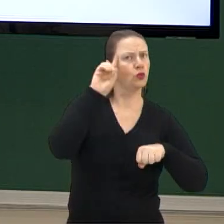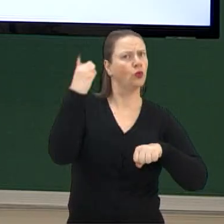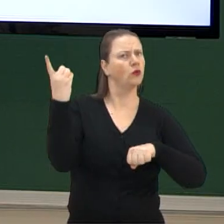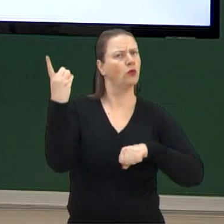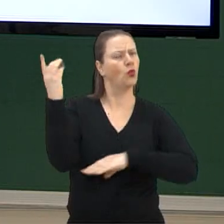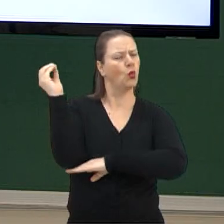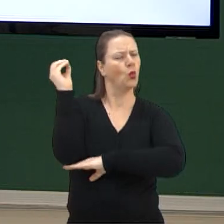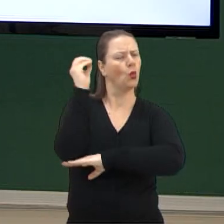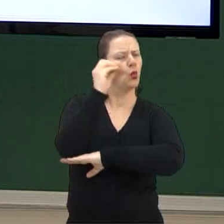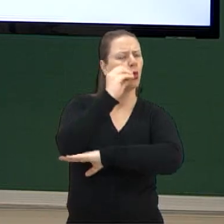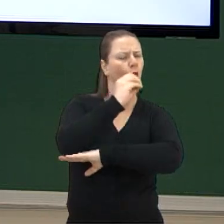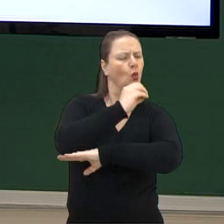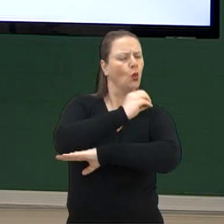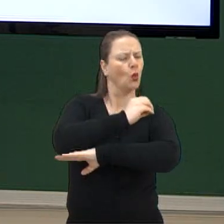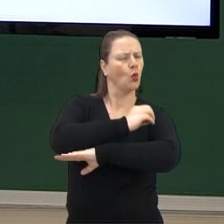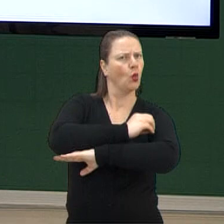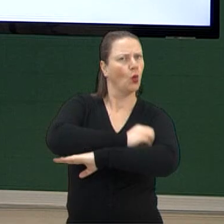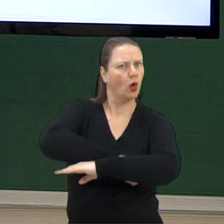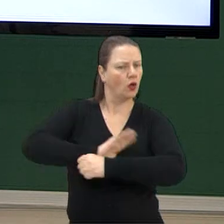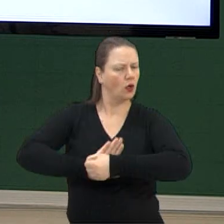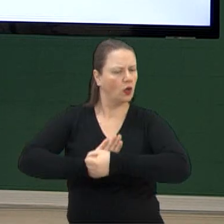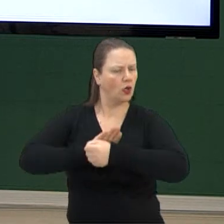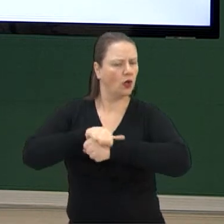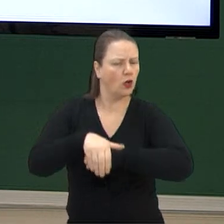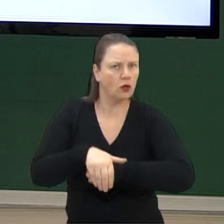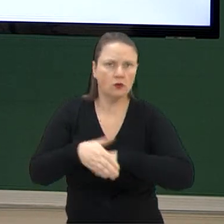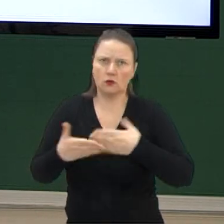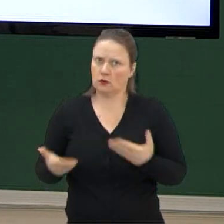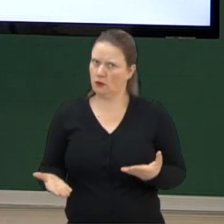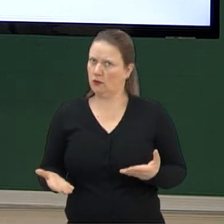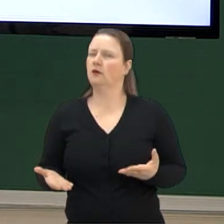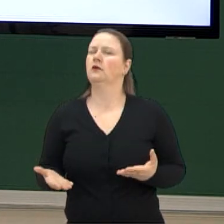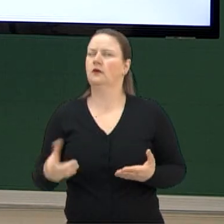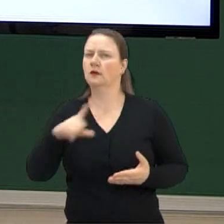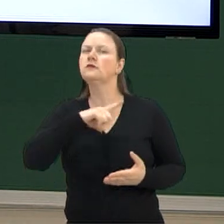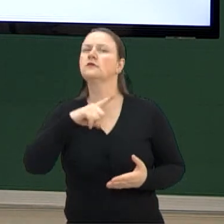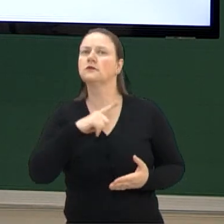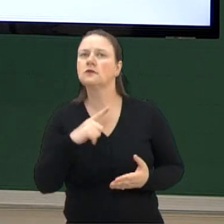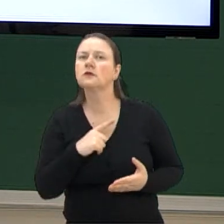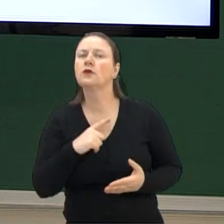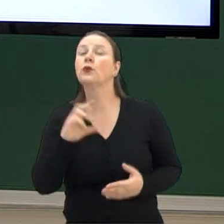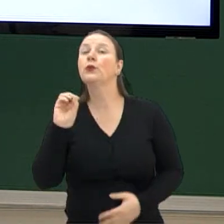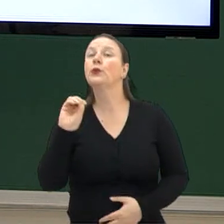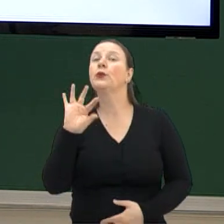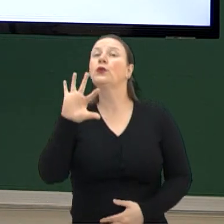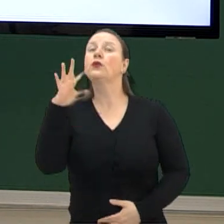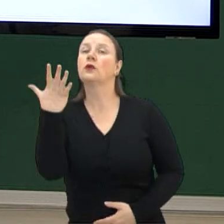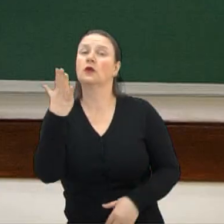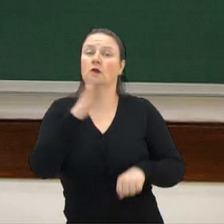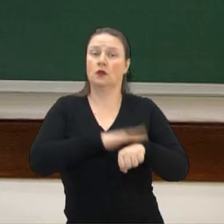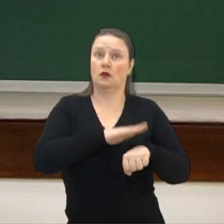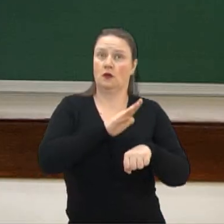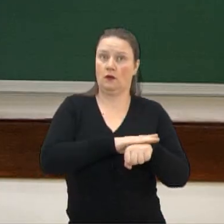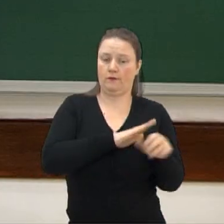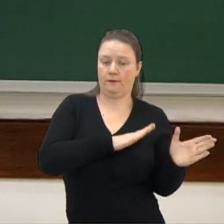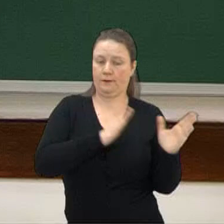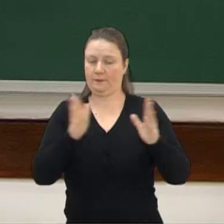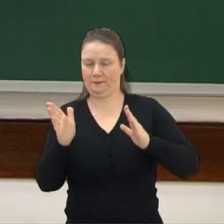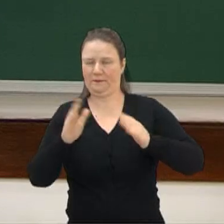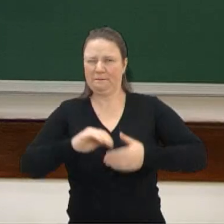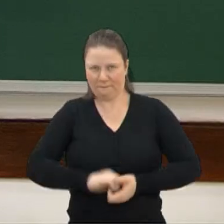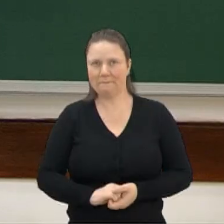um tempo, um momento do dia todo. Então, eu tenho uma circunstância de tempo,